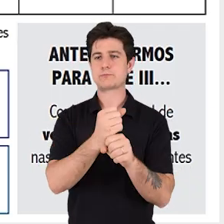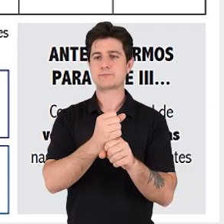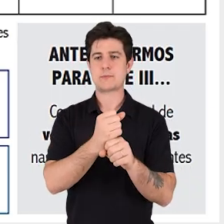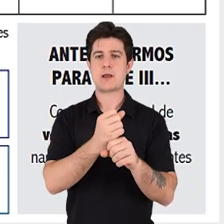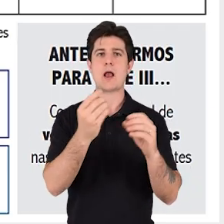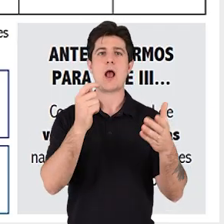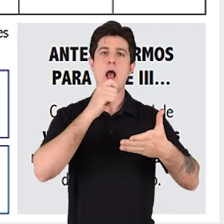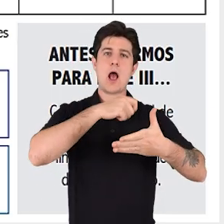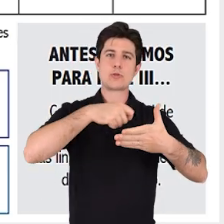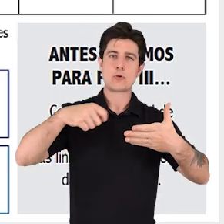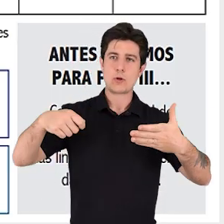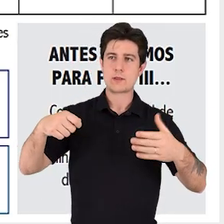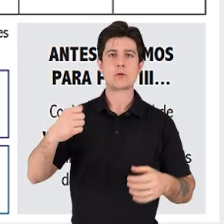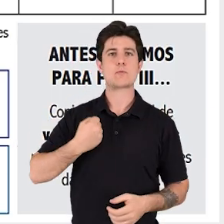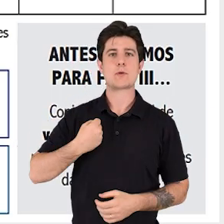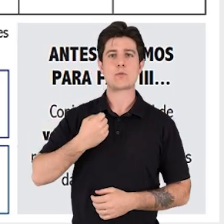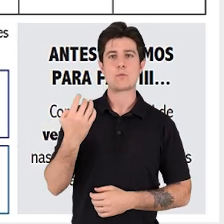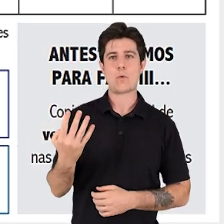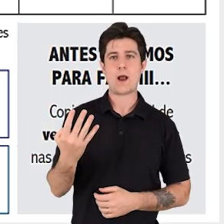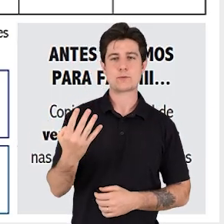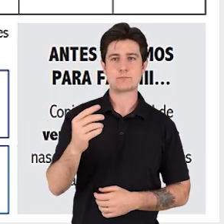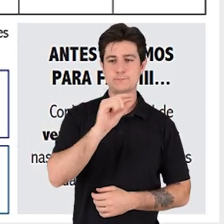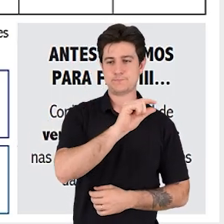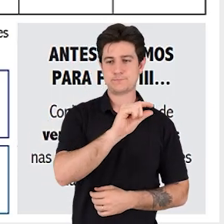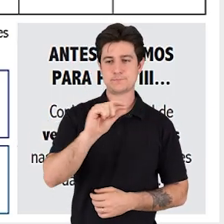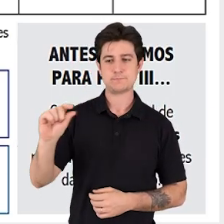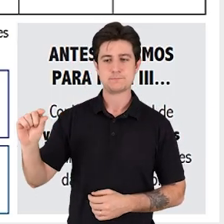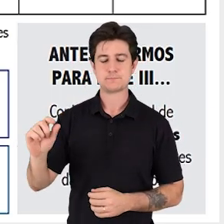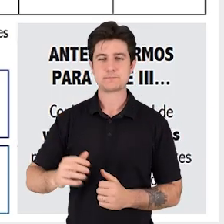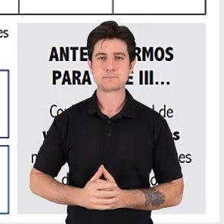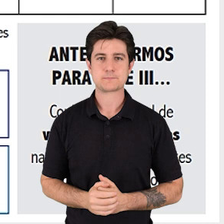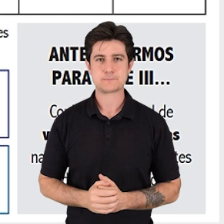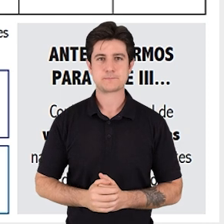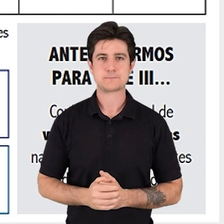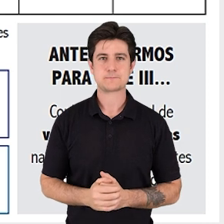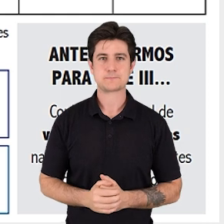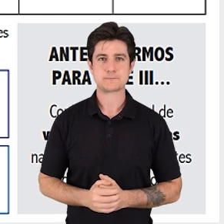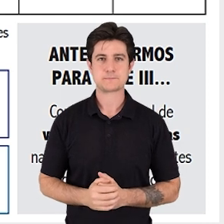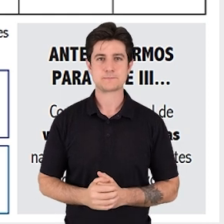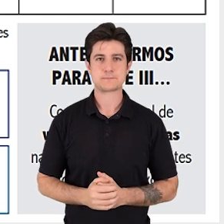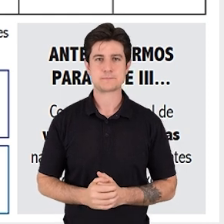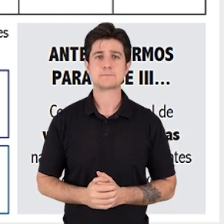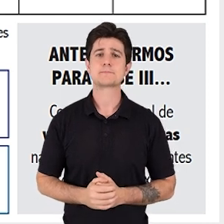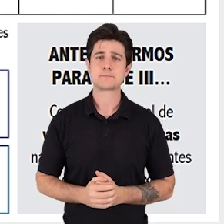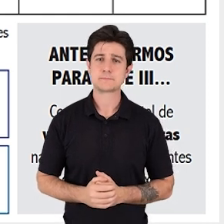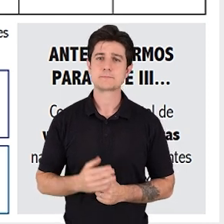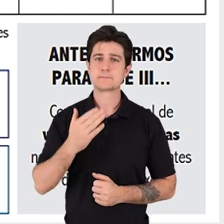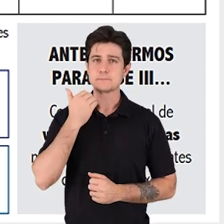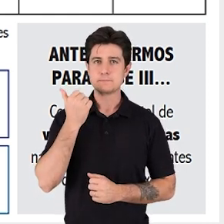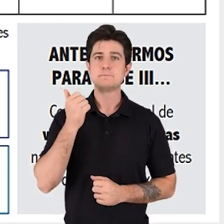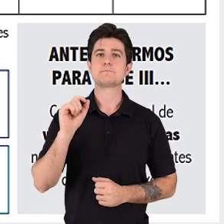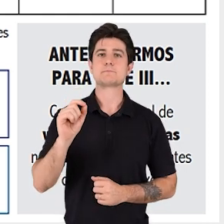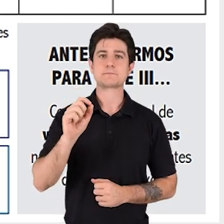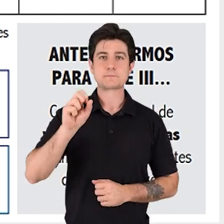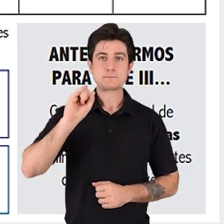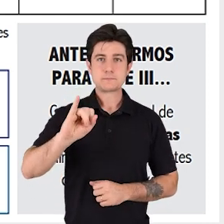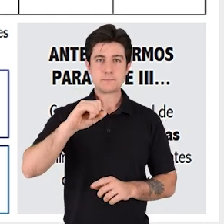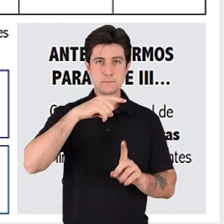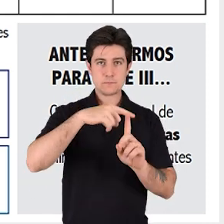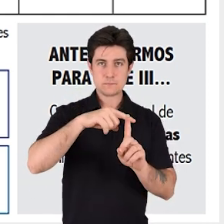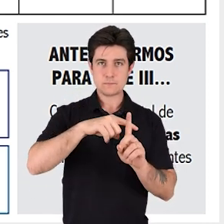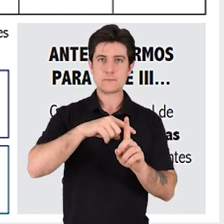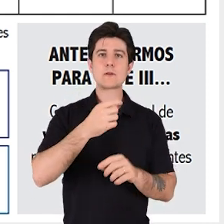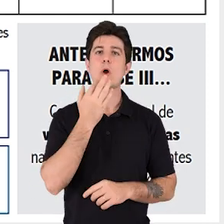ser anotado na 4ª linha da tabela, na coluna do produto. Seguindo a mesma lógica comentada anteriormente, sugerimos